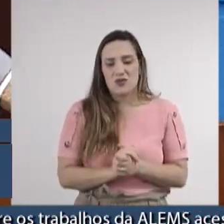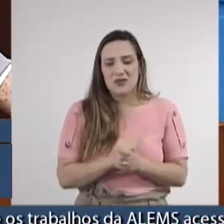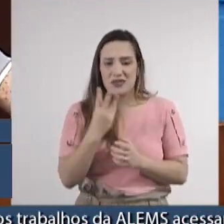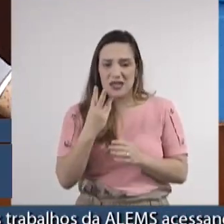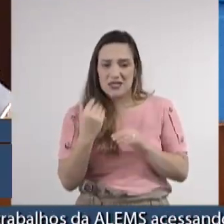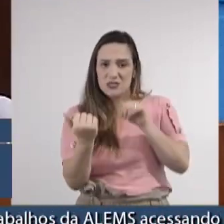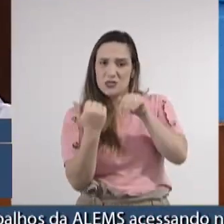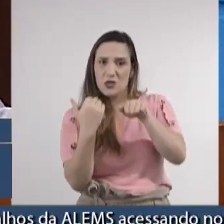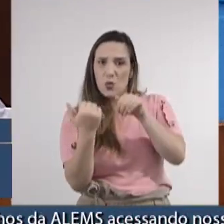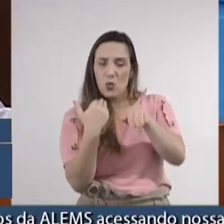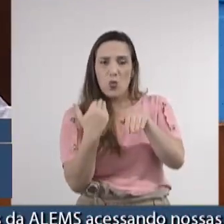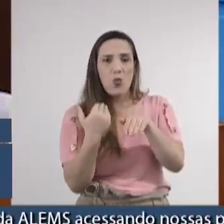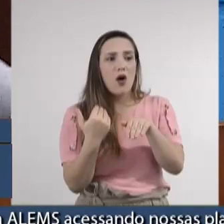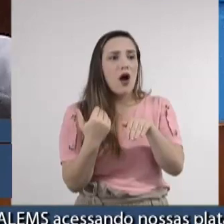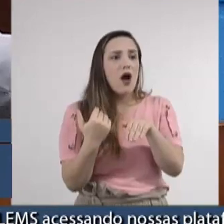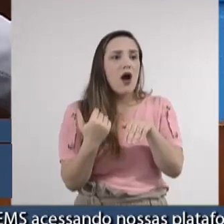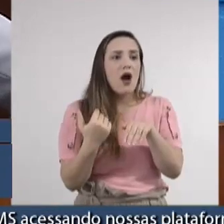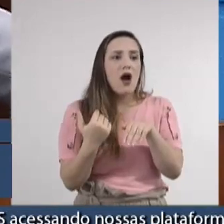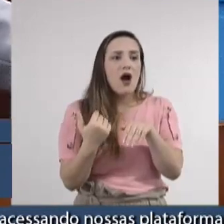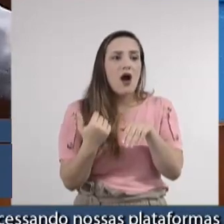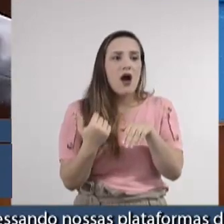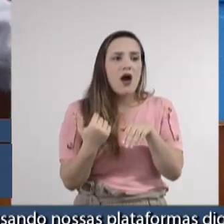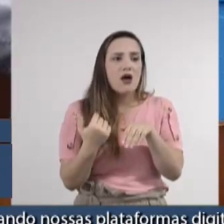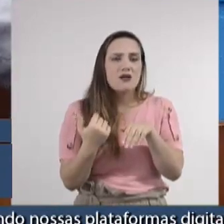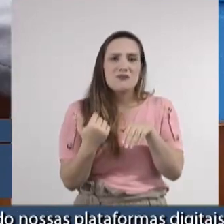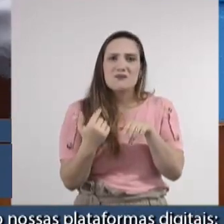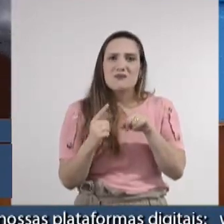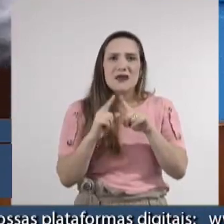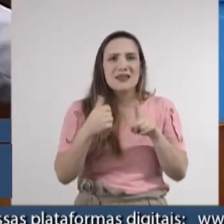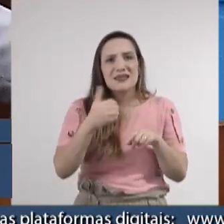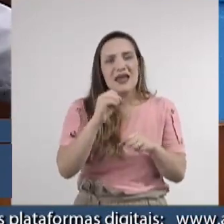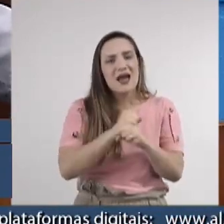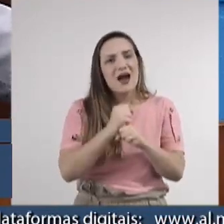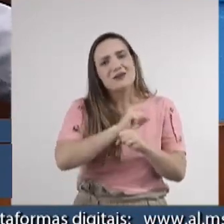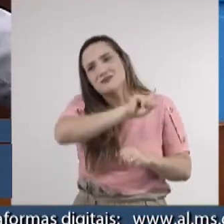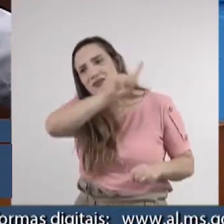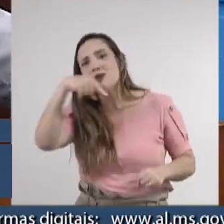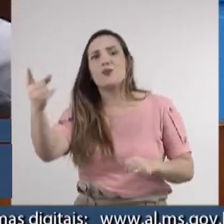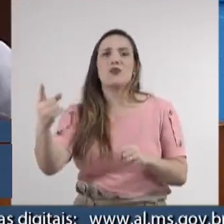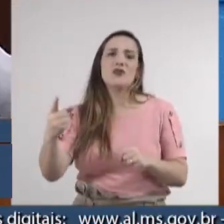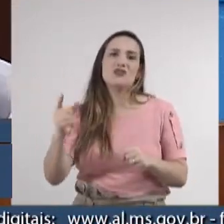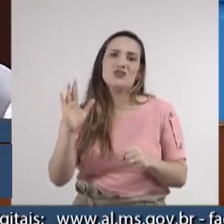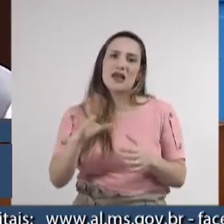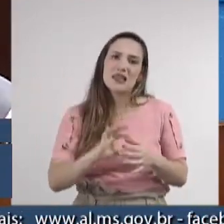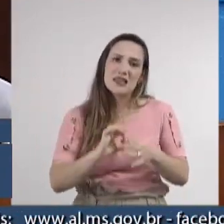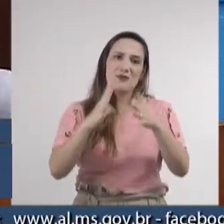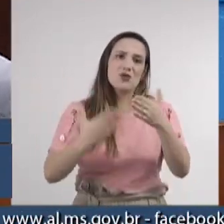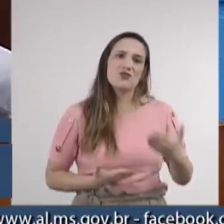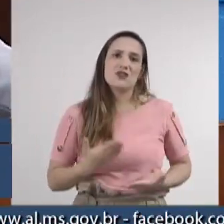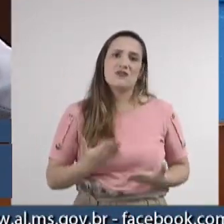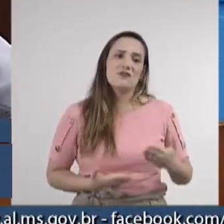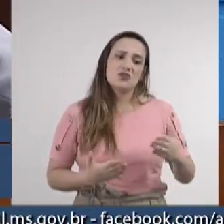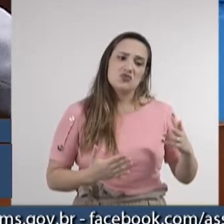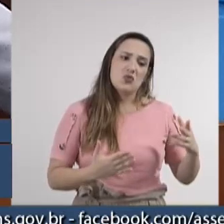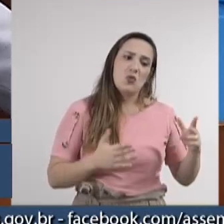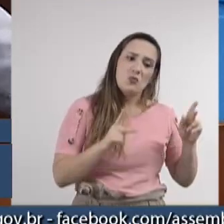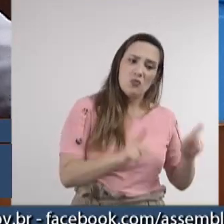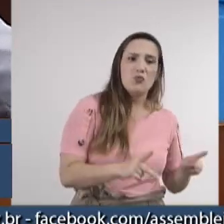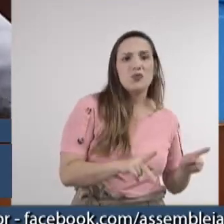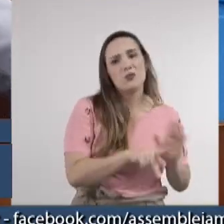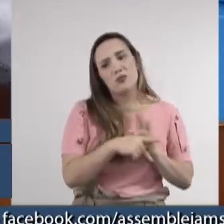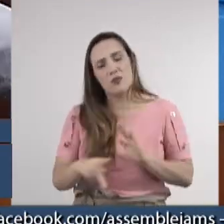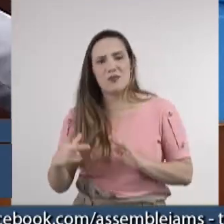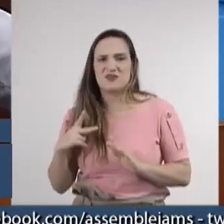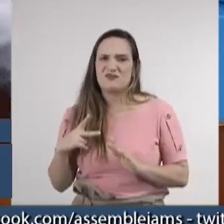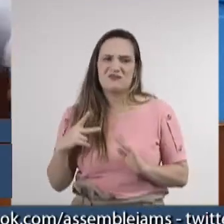de pavimentação asfáltica, 10 anos depois de que houve a concessão. Então, assim, aqui